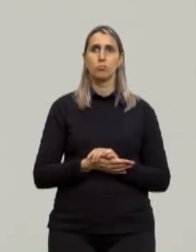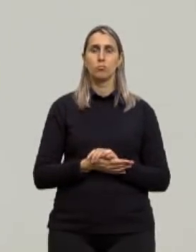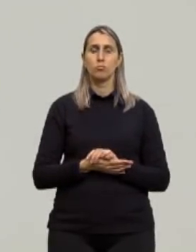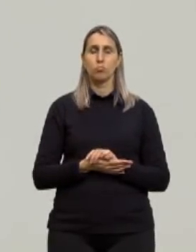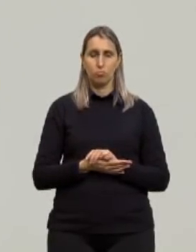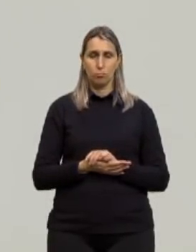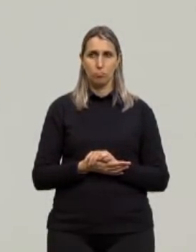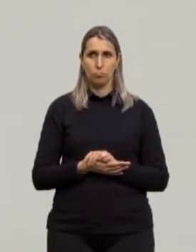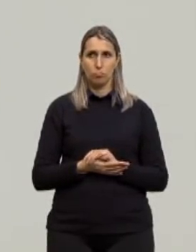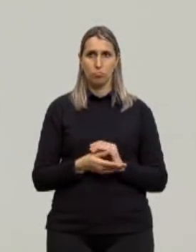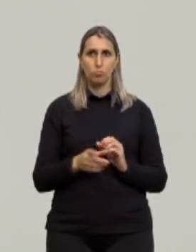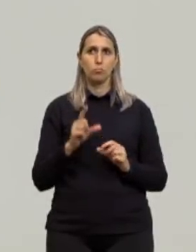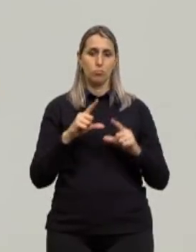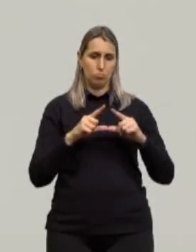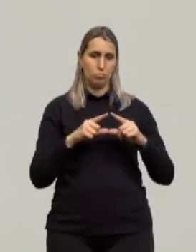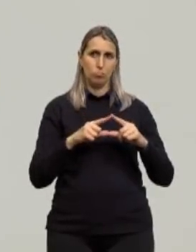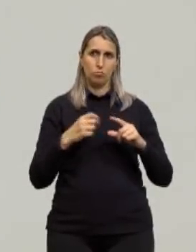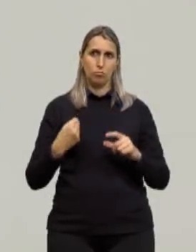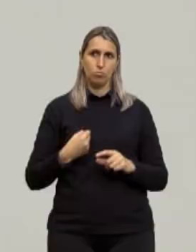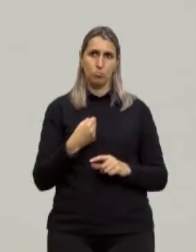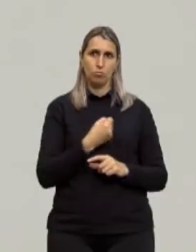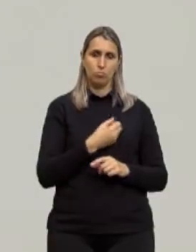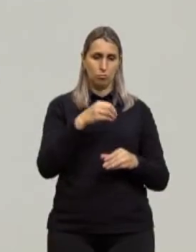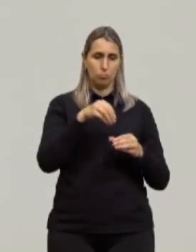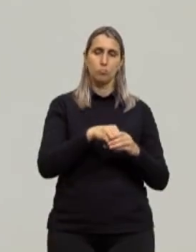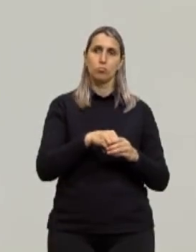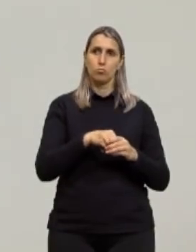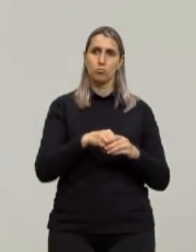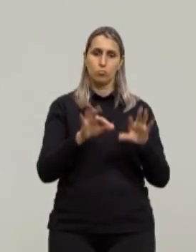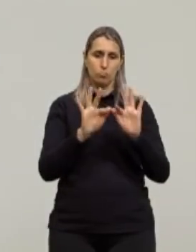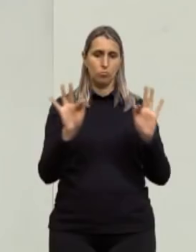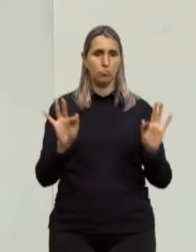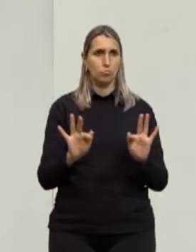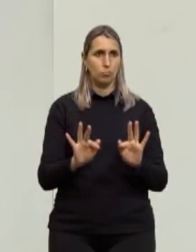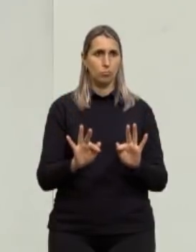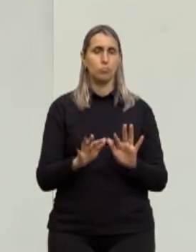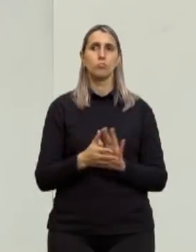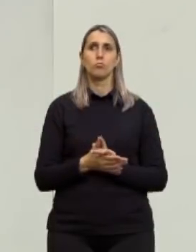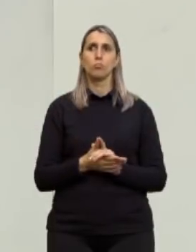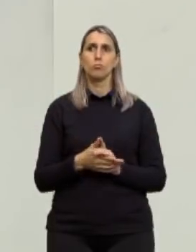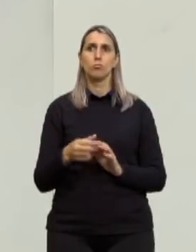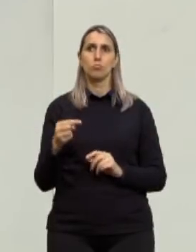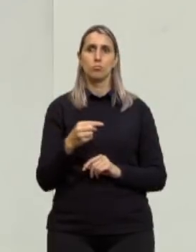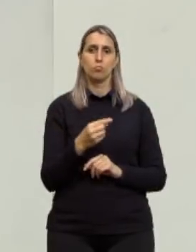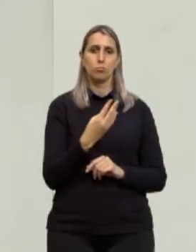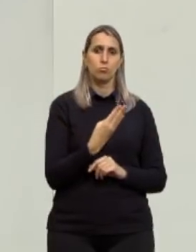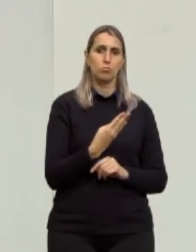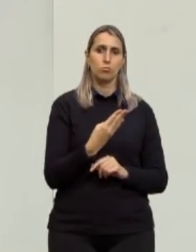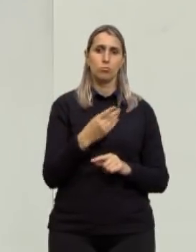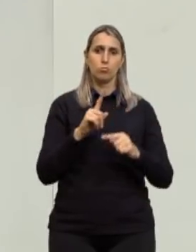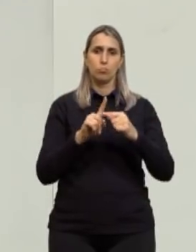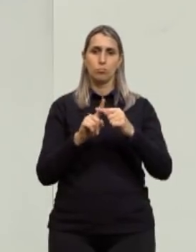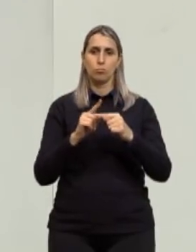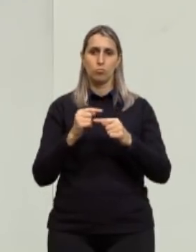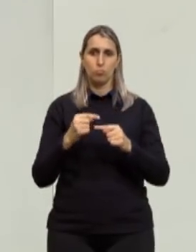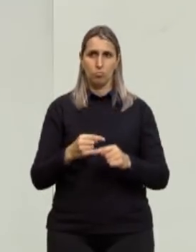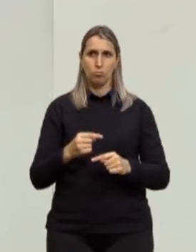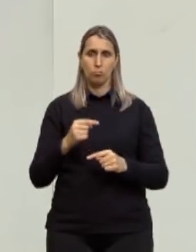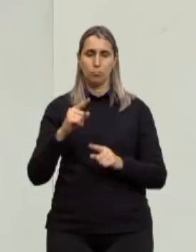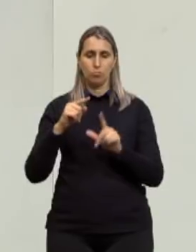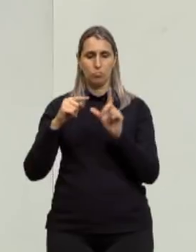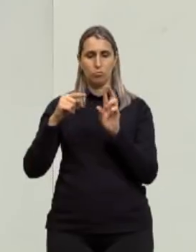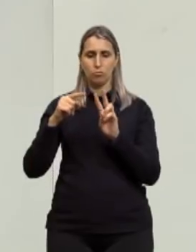nós vamos agora jogar esse valor lá dentro da fórmula de bhaskara - b mais ou menos a raiz do